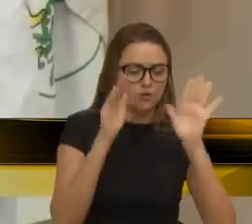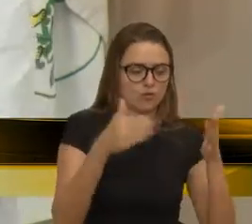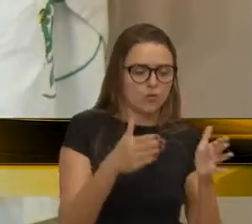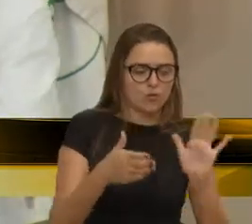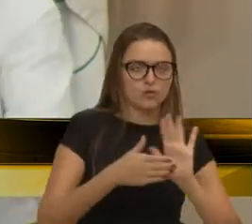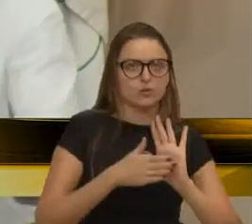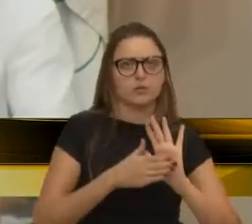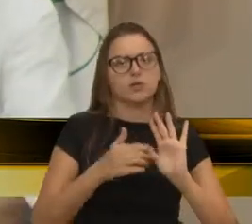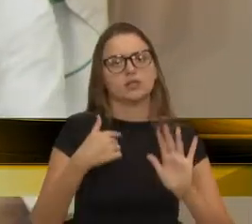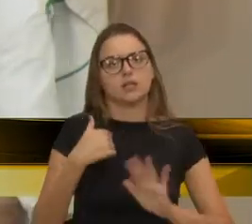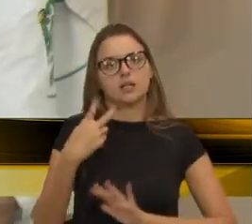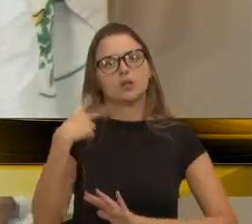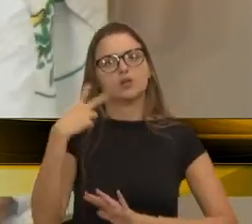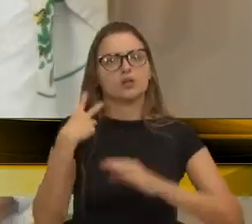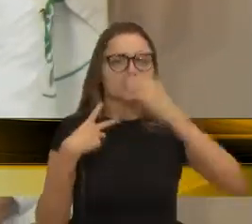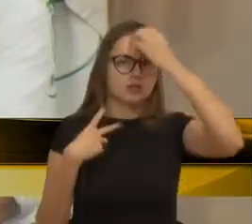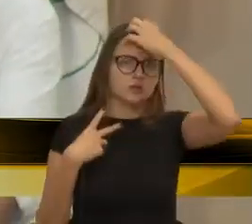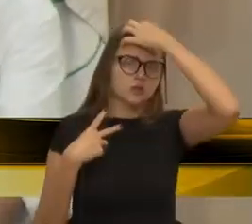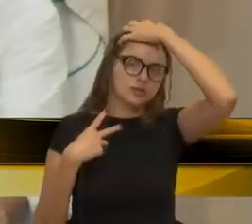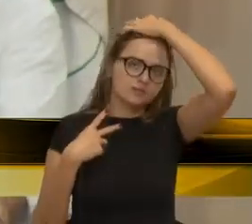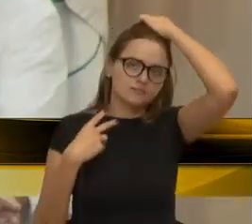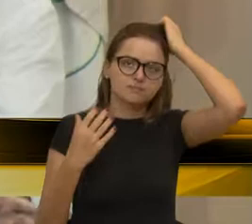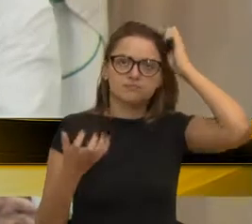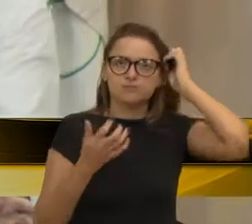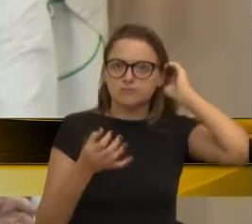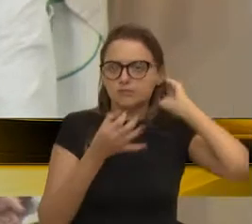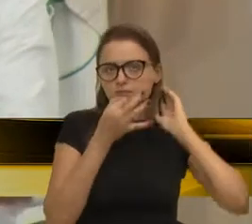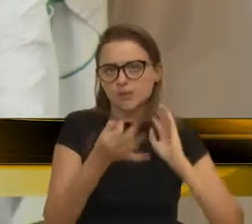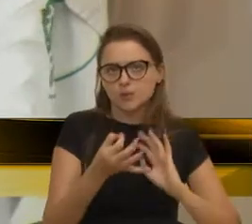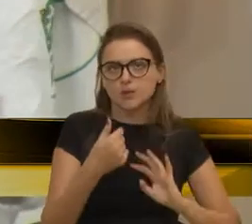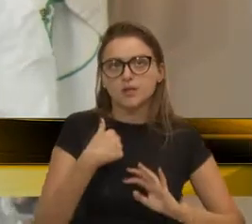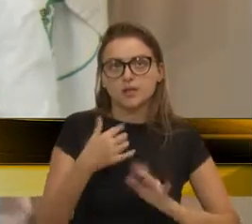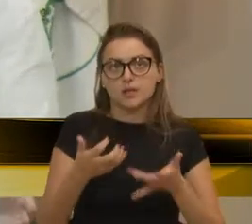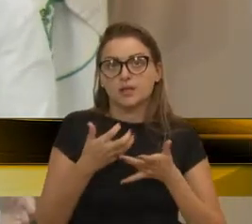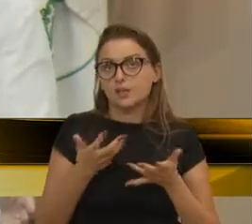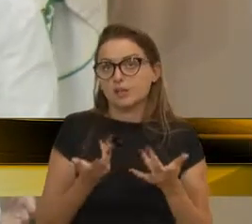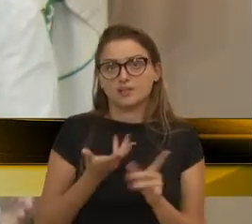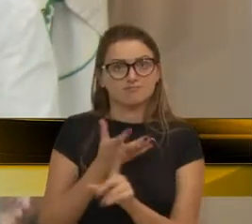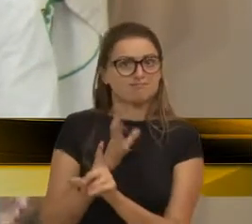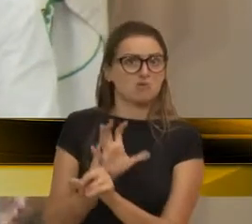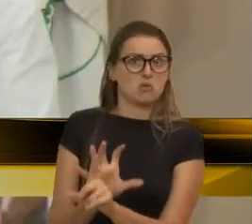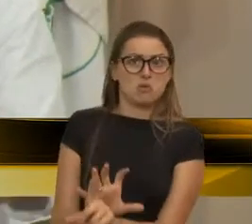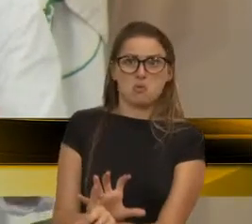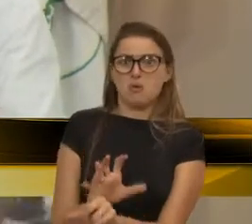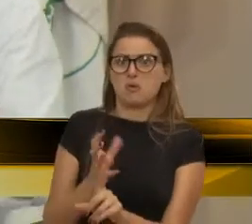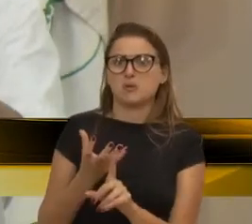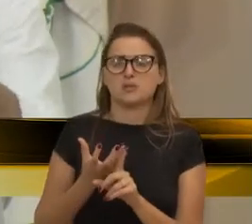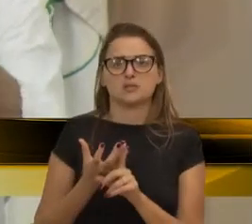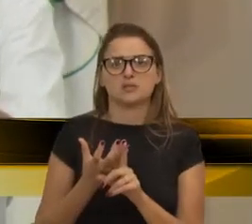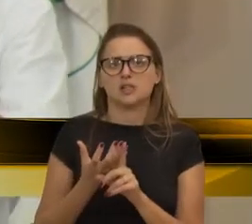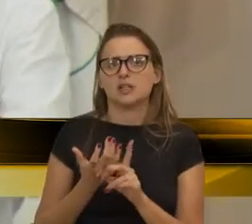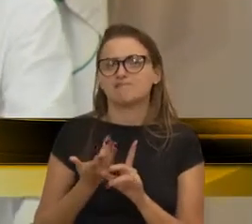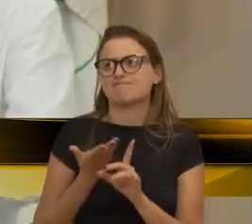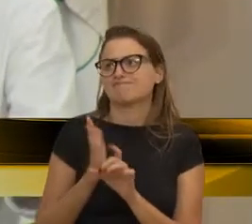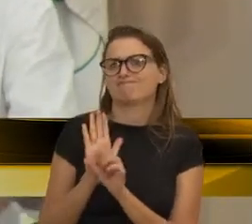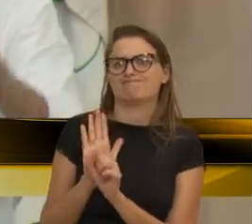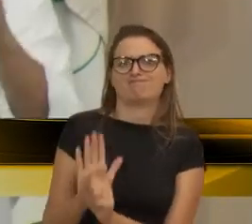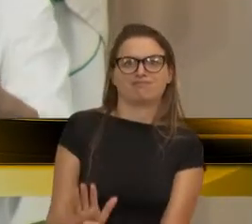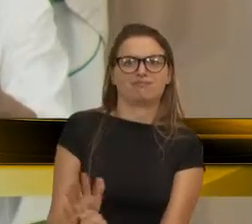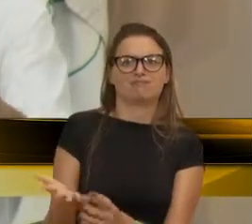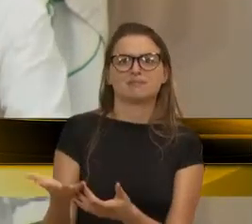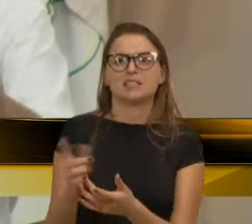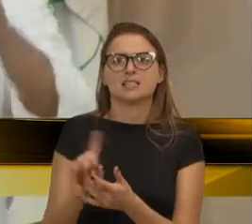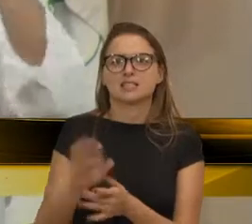proposta, e eu como vereador quero me posicionar, eu quero me colocar radicalmente contra essa proposta de reforma da Previdência